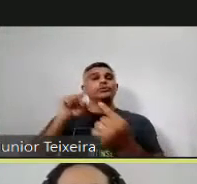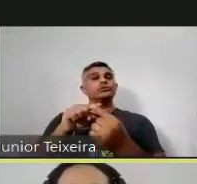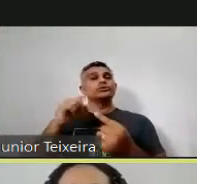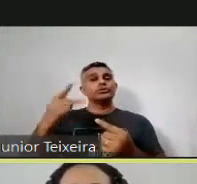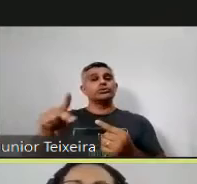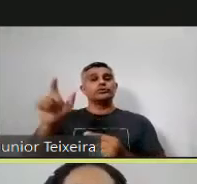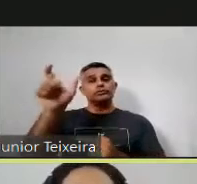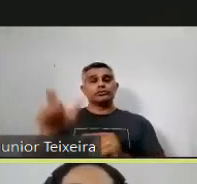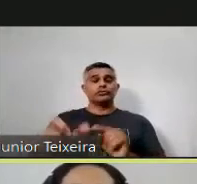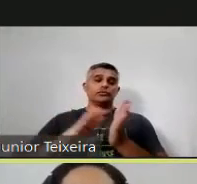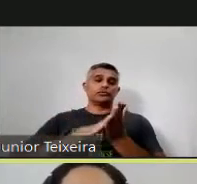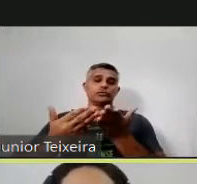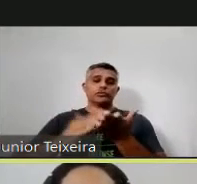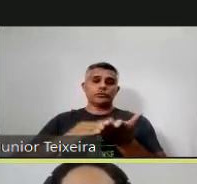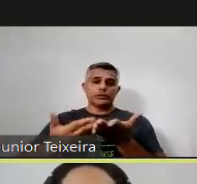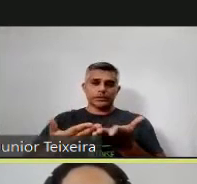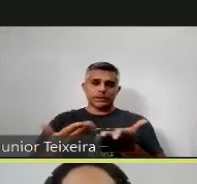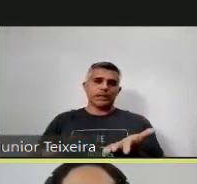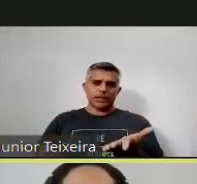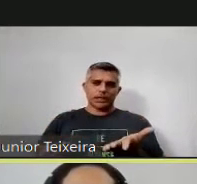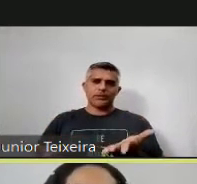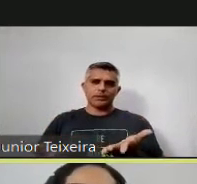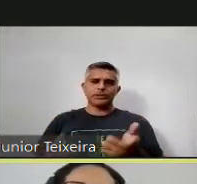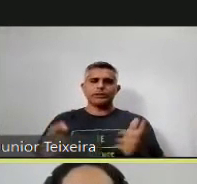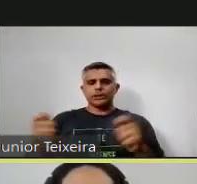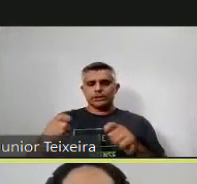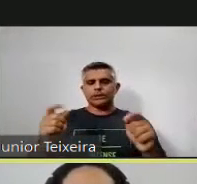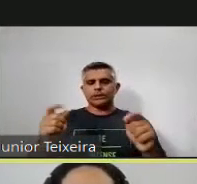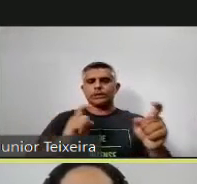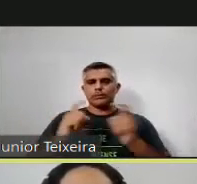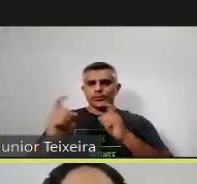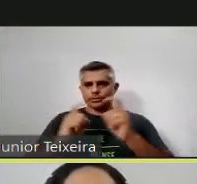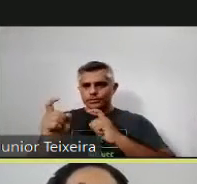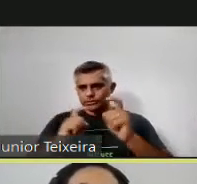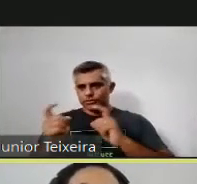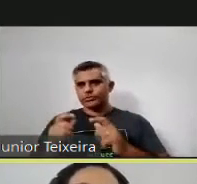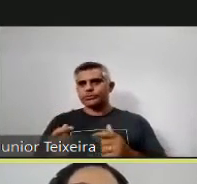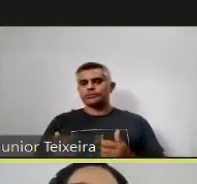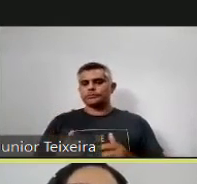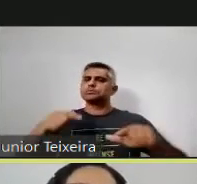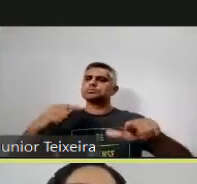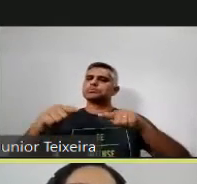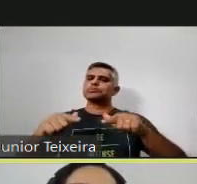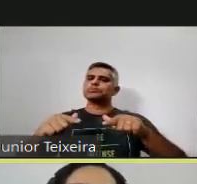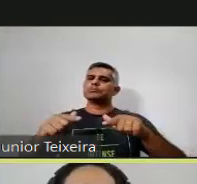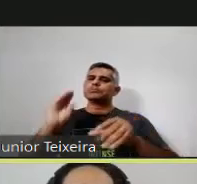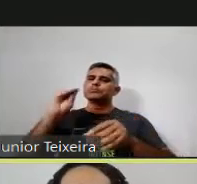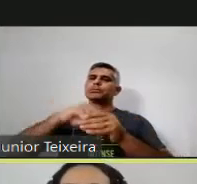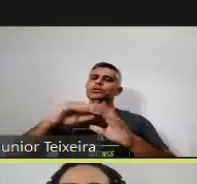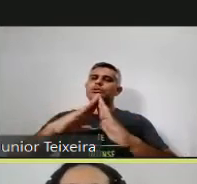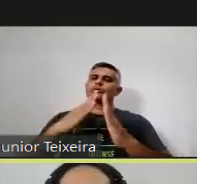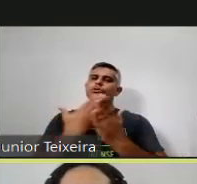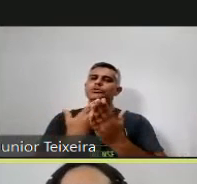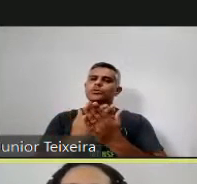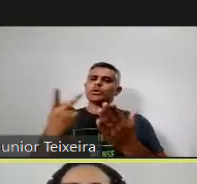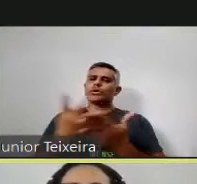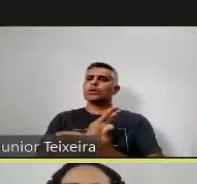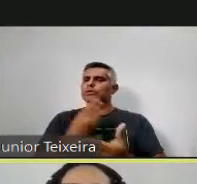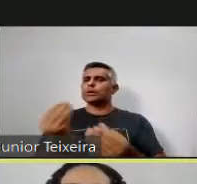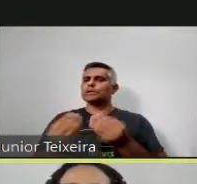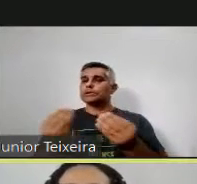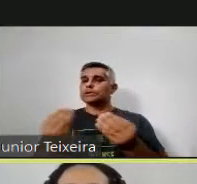essa temática que envolve a atuação do intérprete numa escola, né. Eu não vou me ater muito aos detalhes de